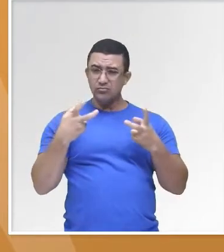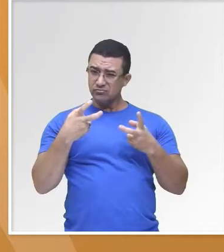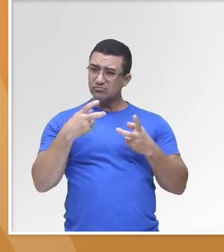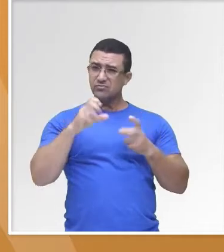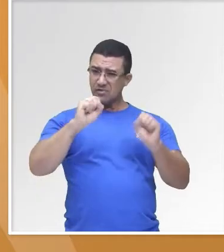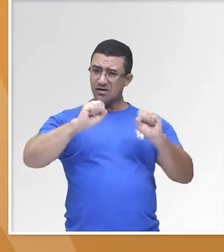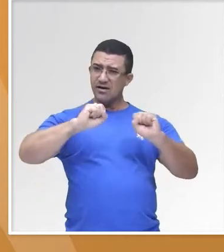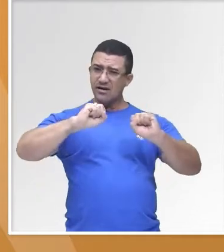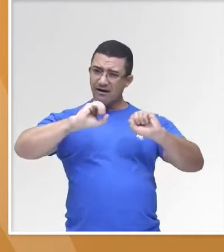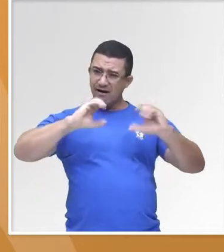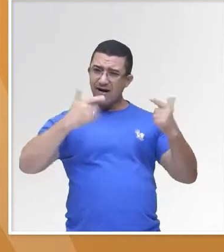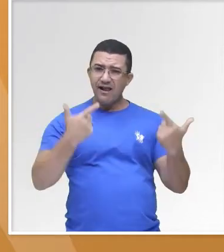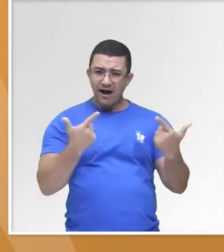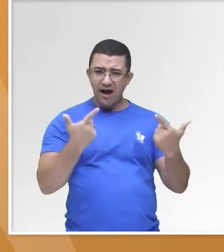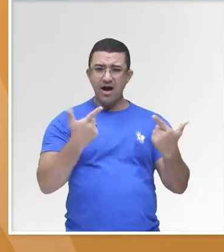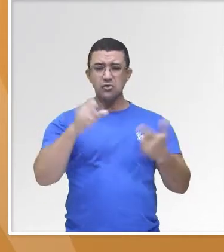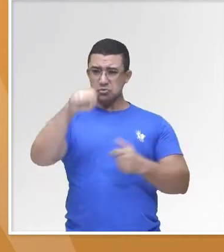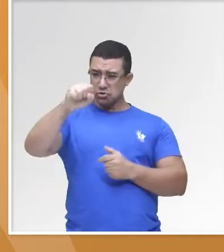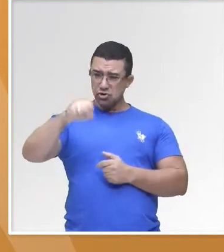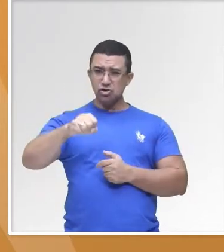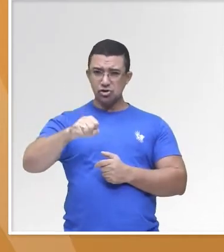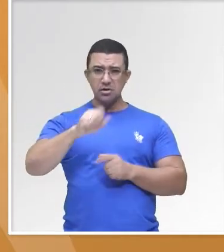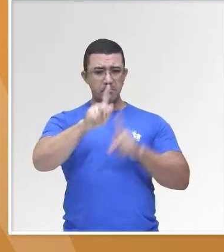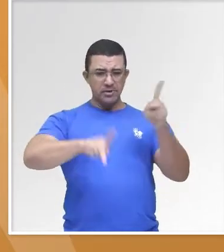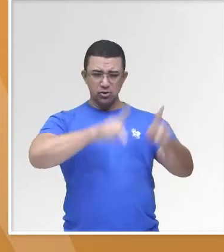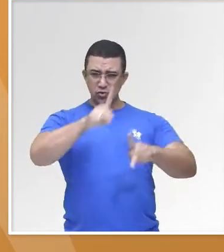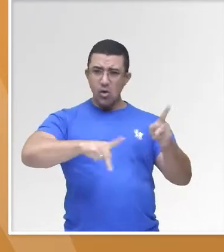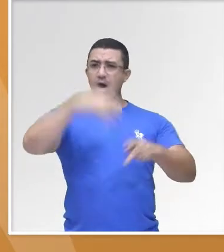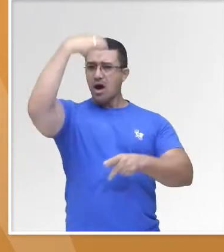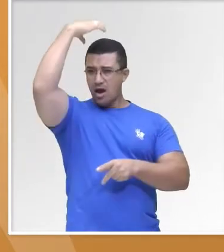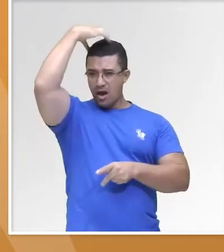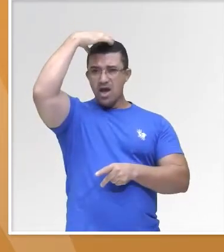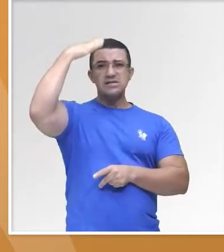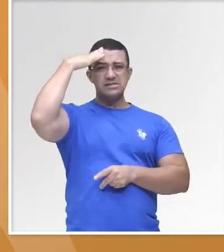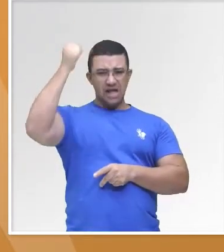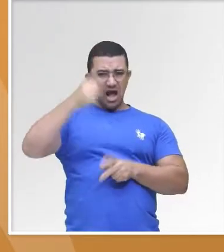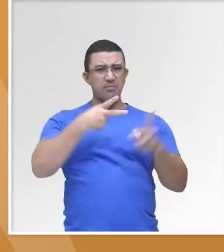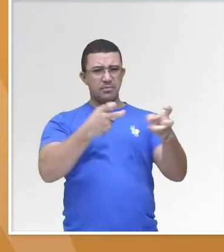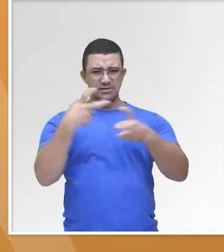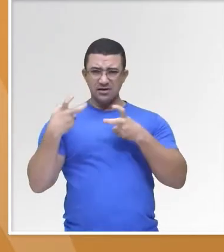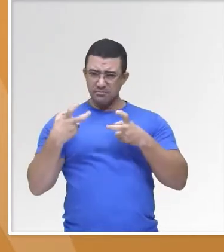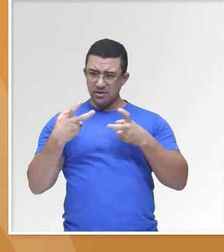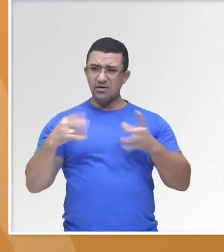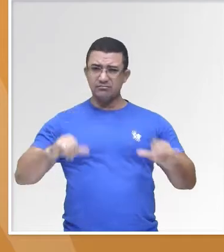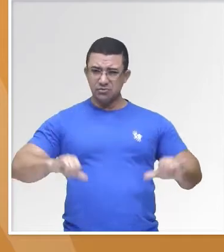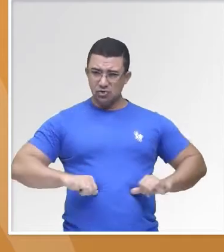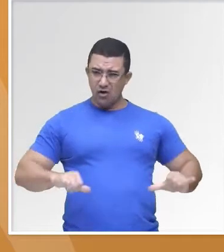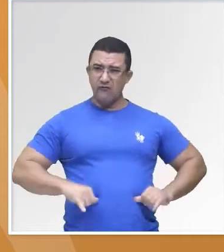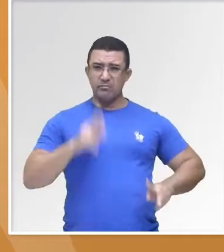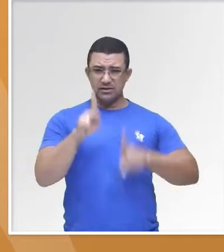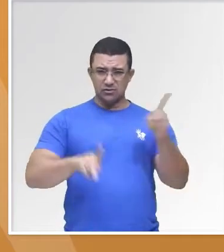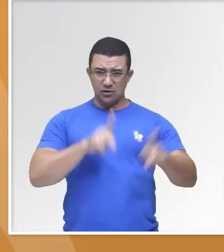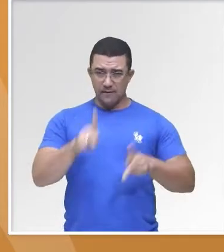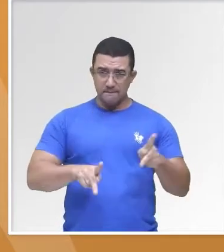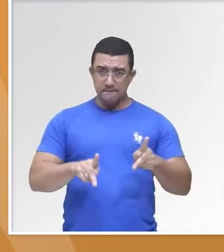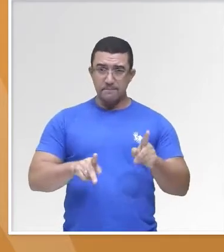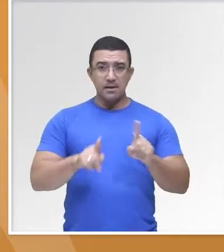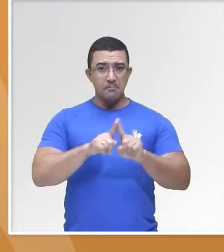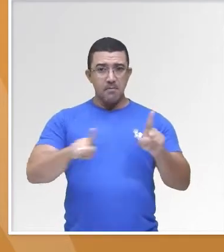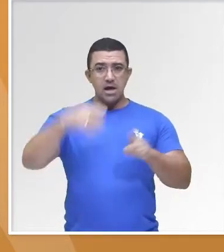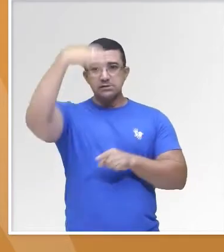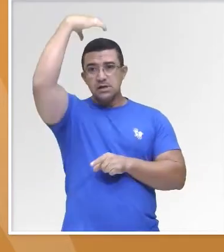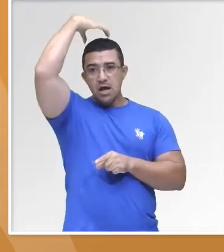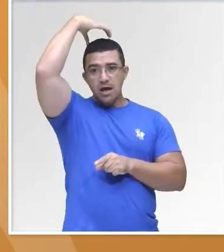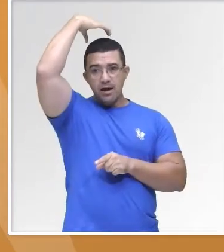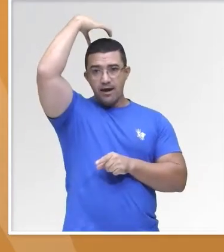uma grande maioria da sua população que sofria o sustentando, não é verdade? Porém, na condição de